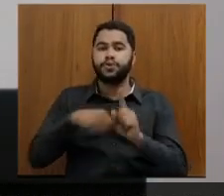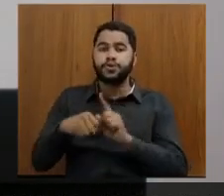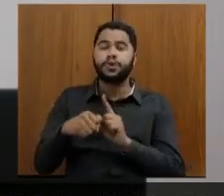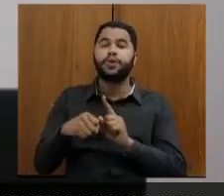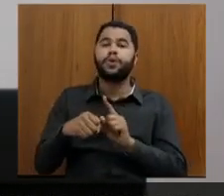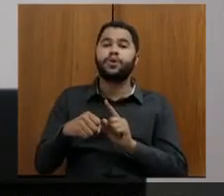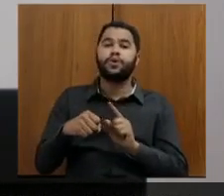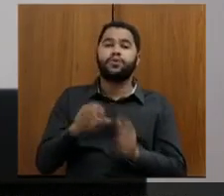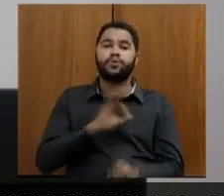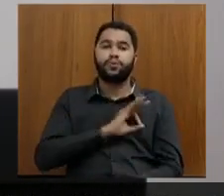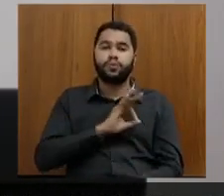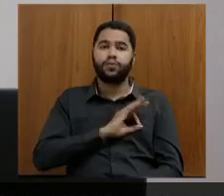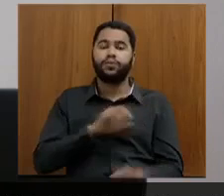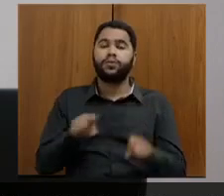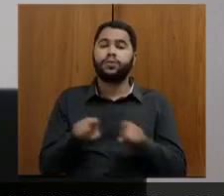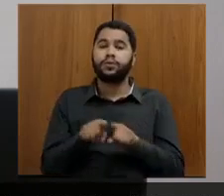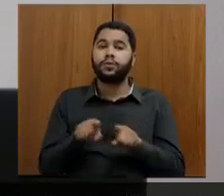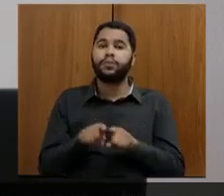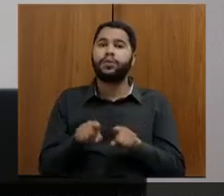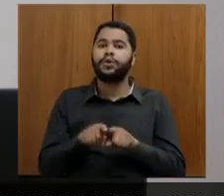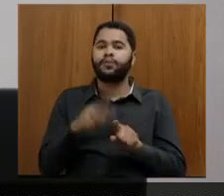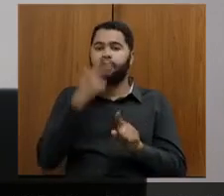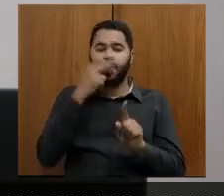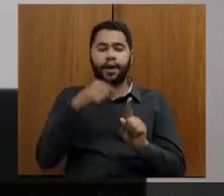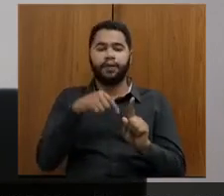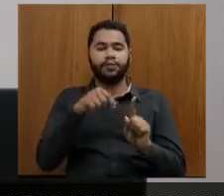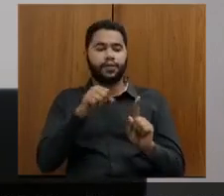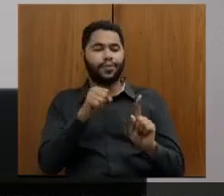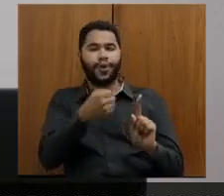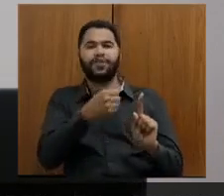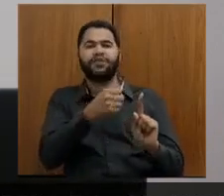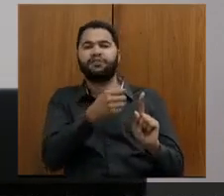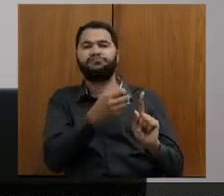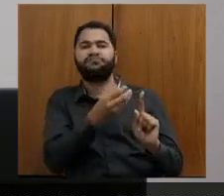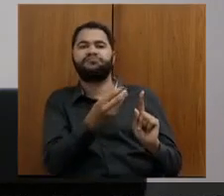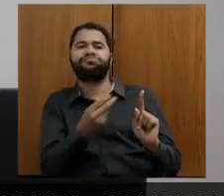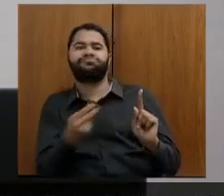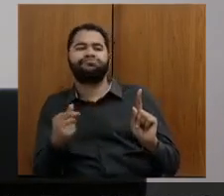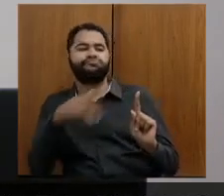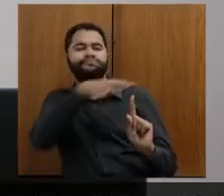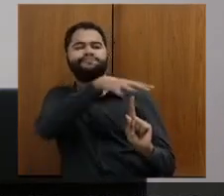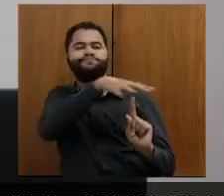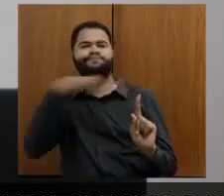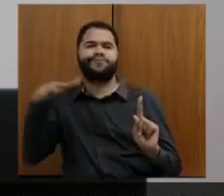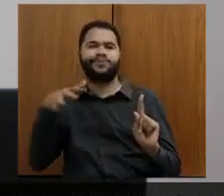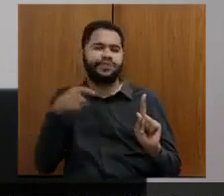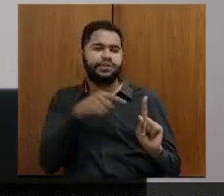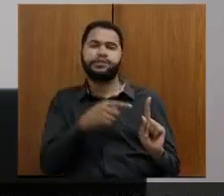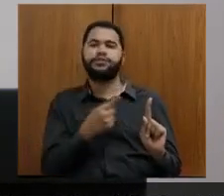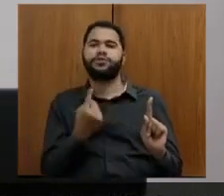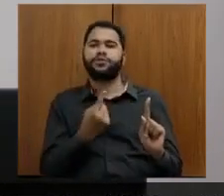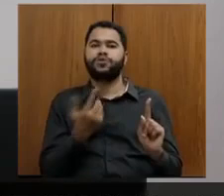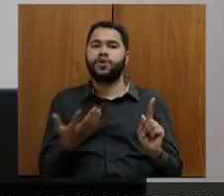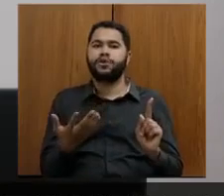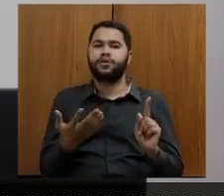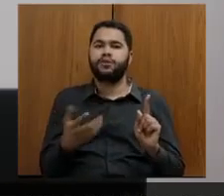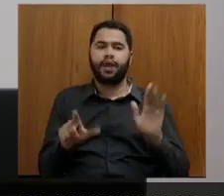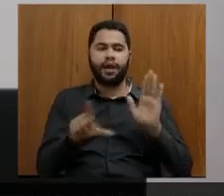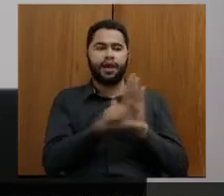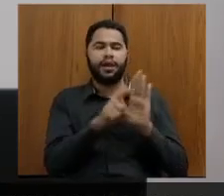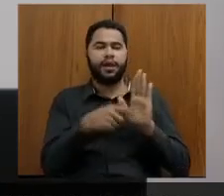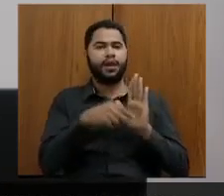dos militares e está descoberto do ponto de vista da legalidade orçamentária